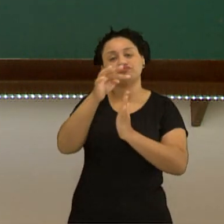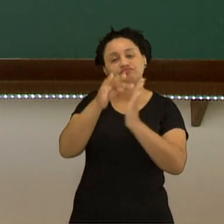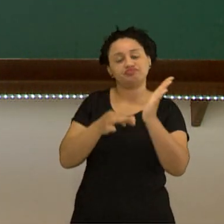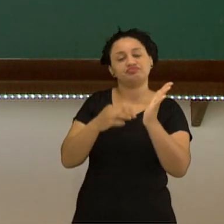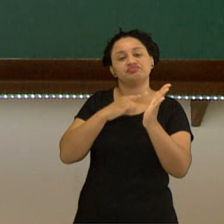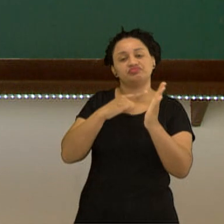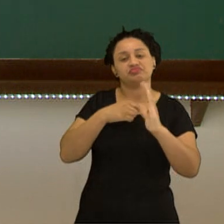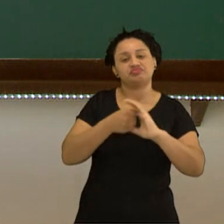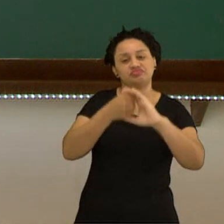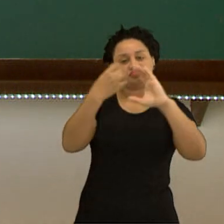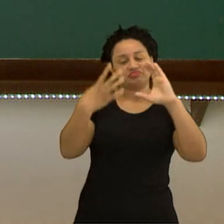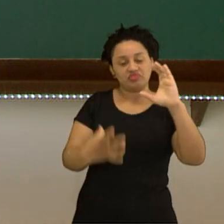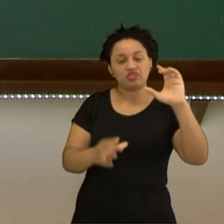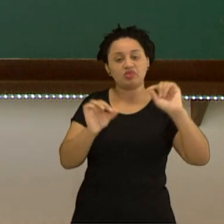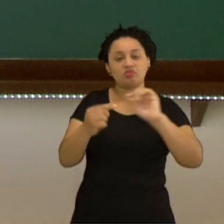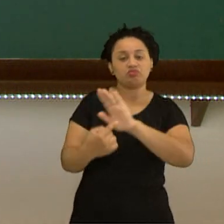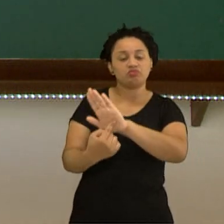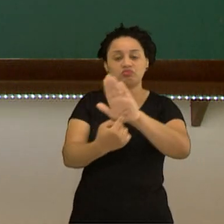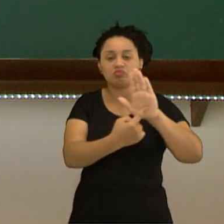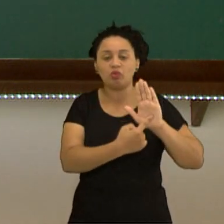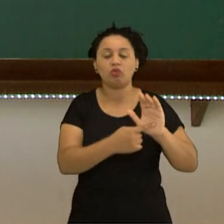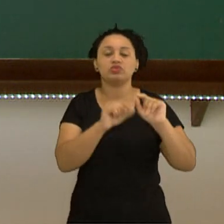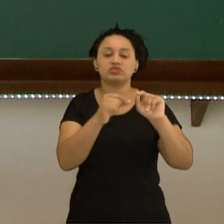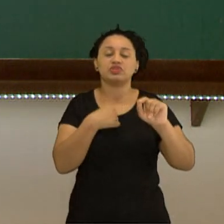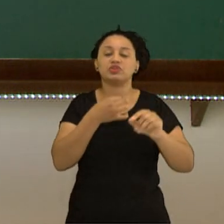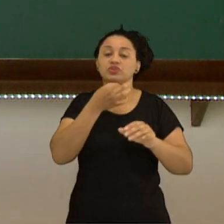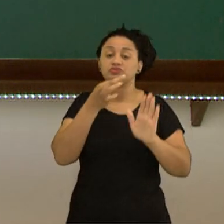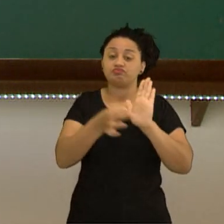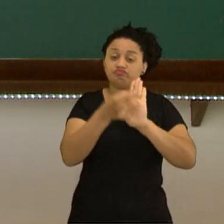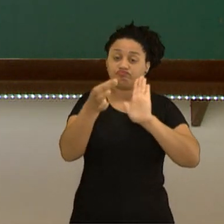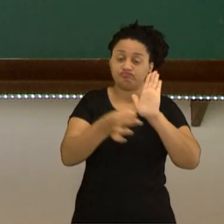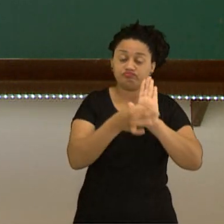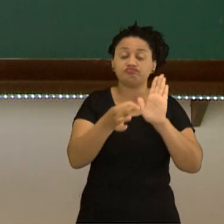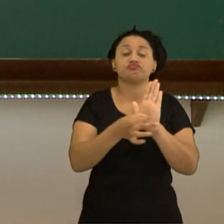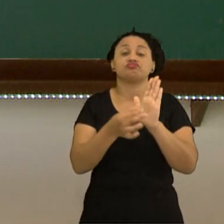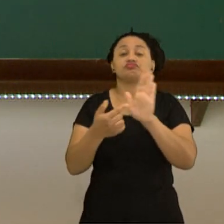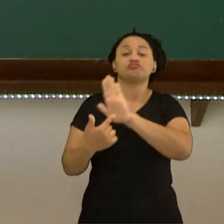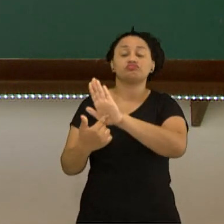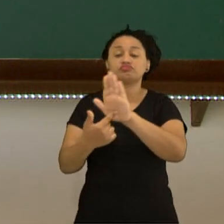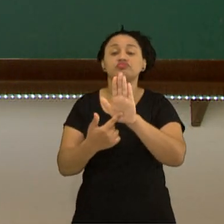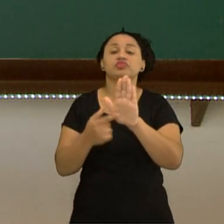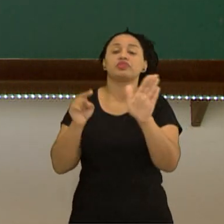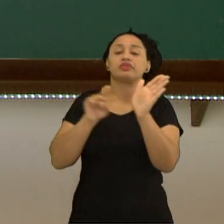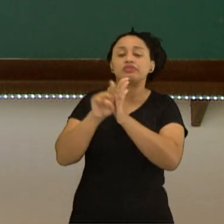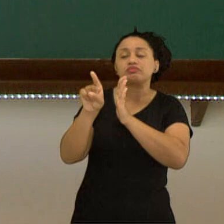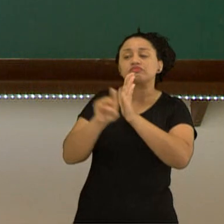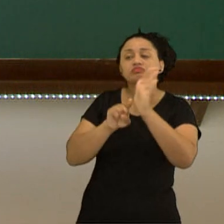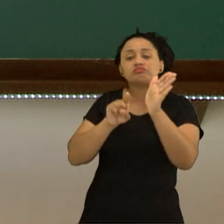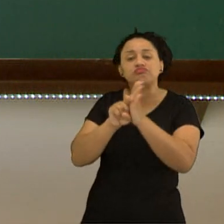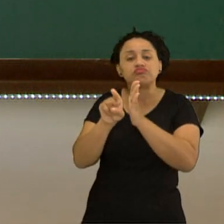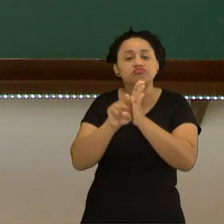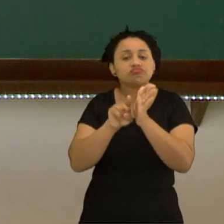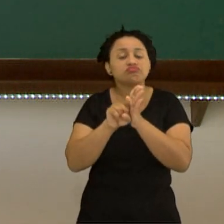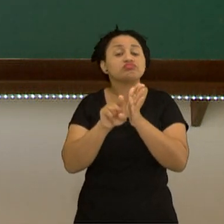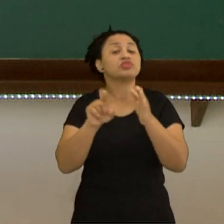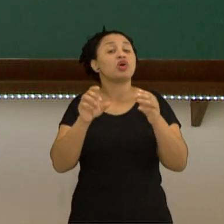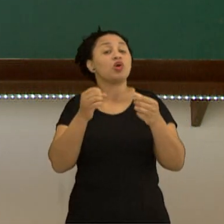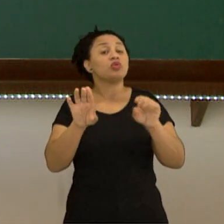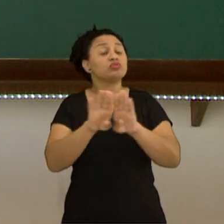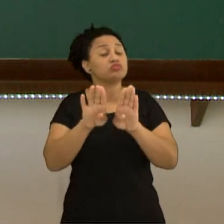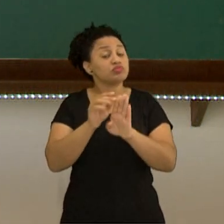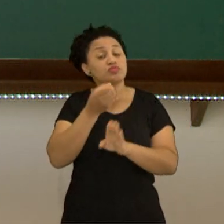essa característica de apresentar uma crítica, apresentar um questionamento ou até mesmo um